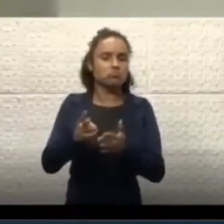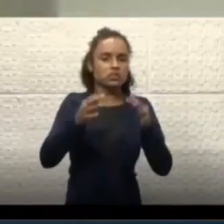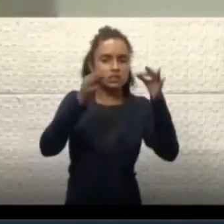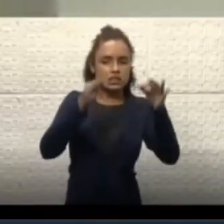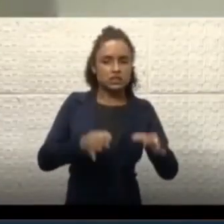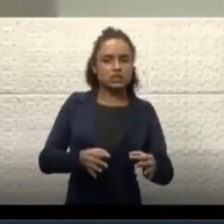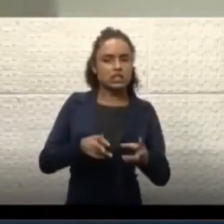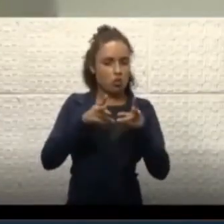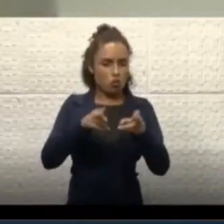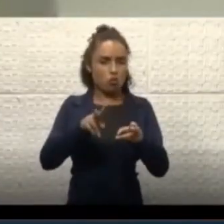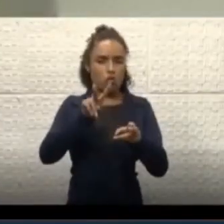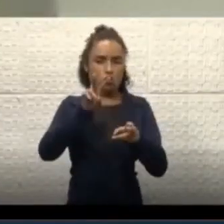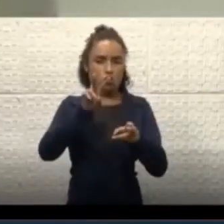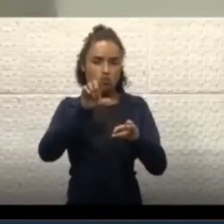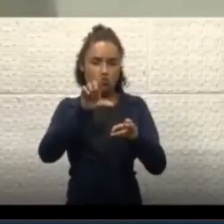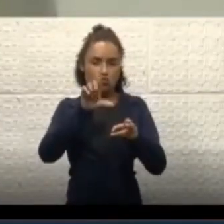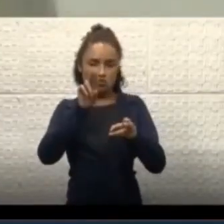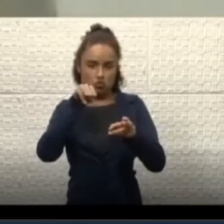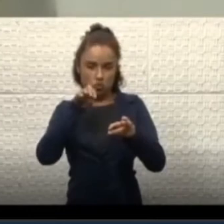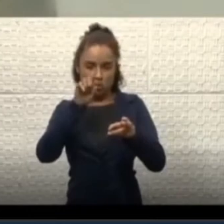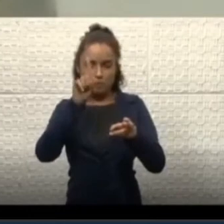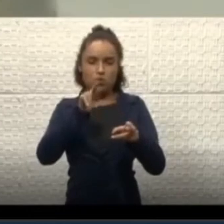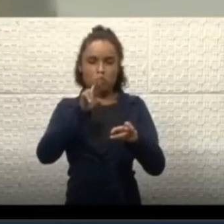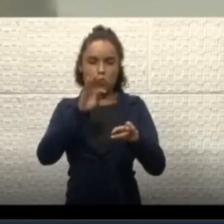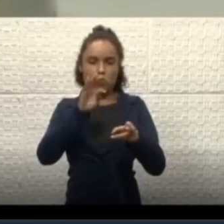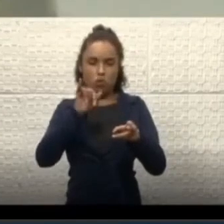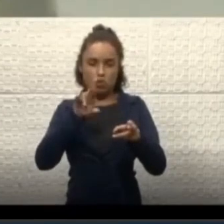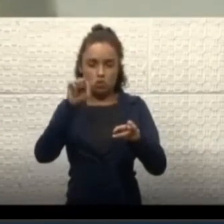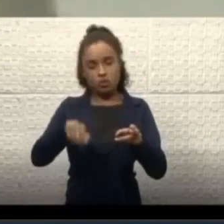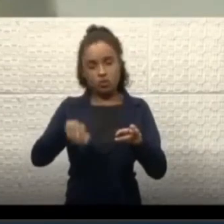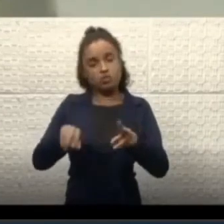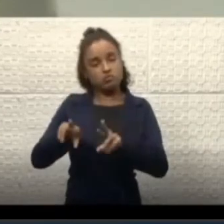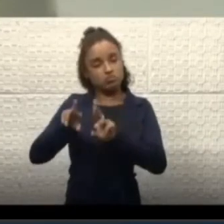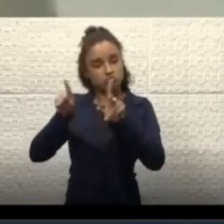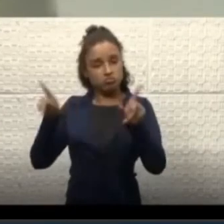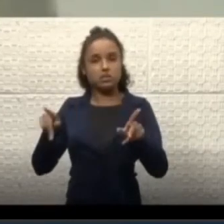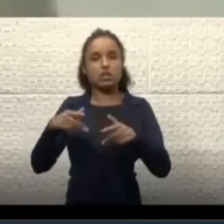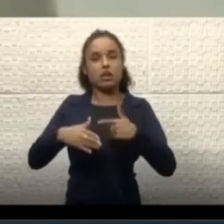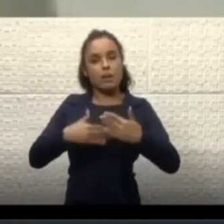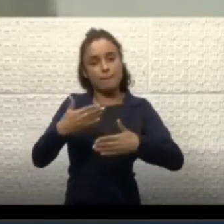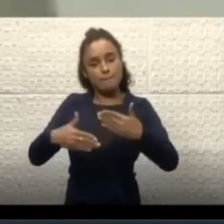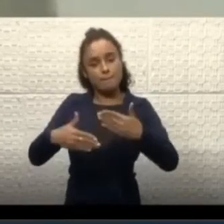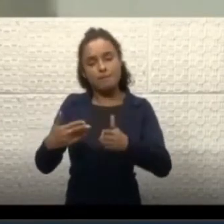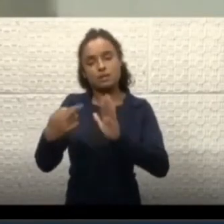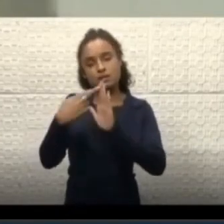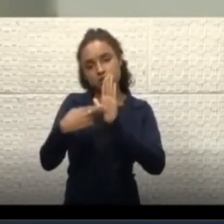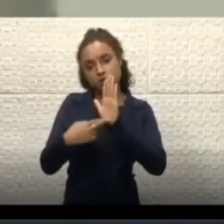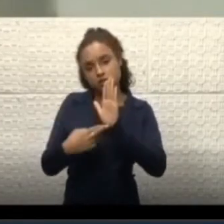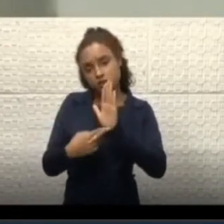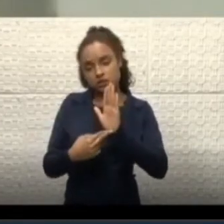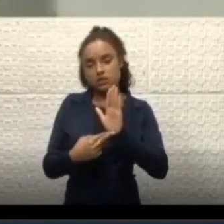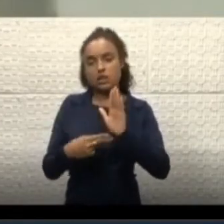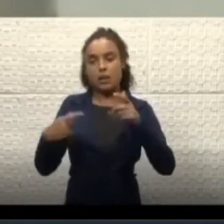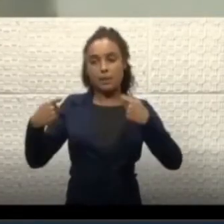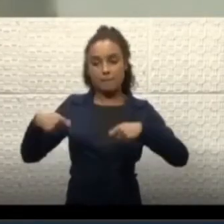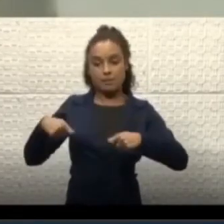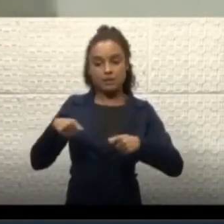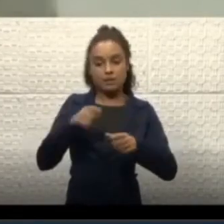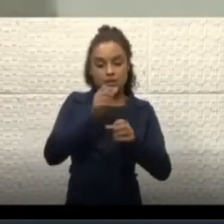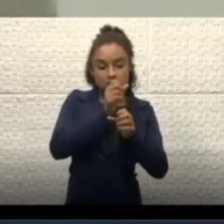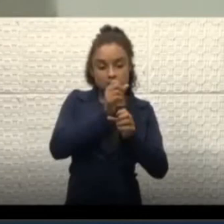exatamente o mesmo volume que está lá no roteiro. Talvez seja diferente do procedimento padrão que a gente tem e nós temos que adaptar isso. Então é só fazer